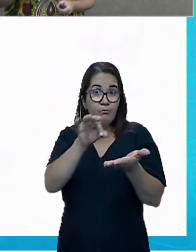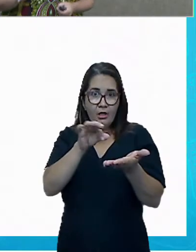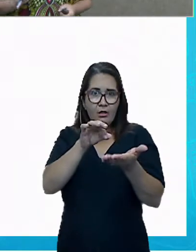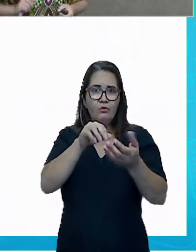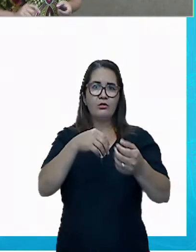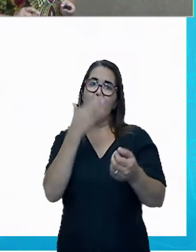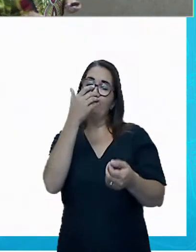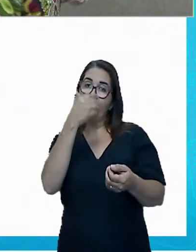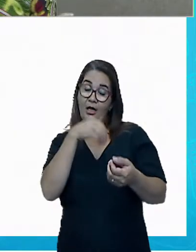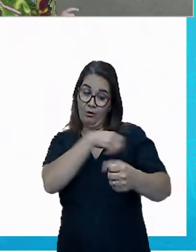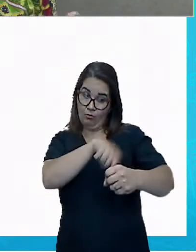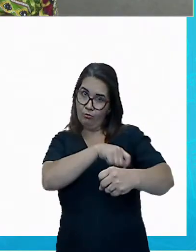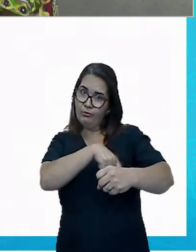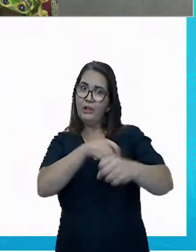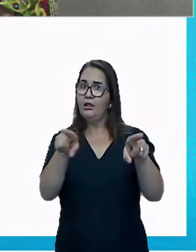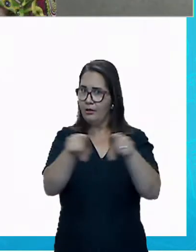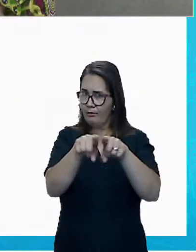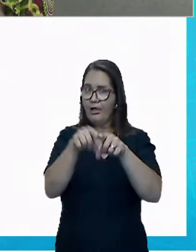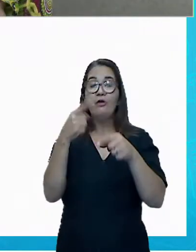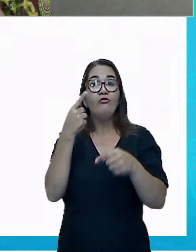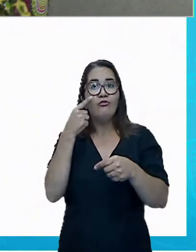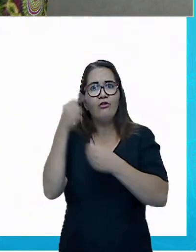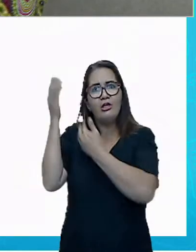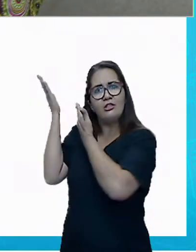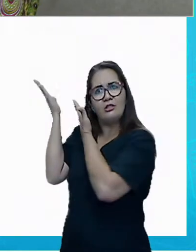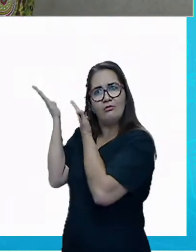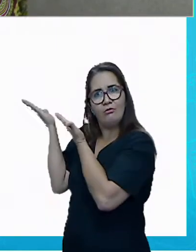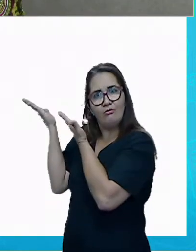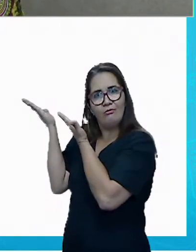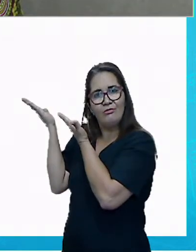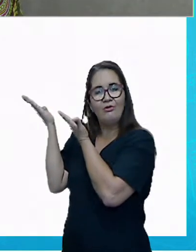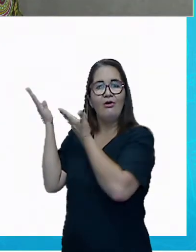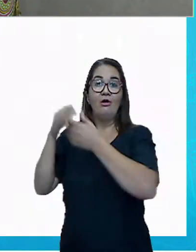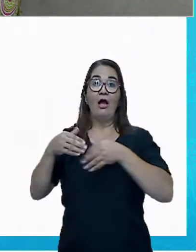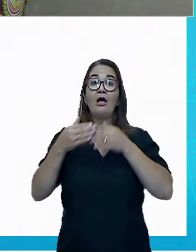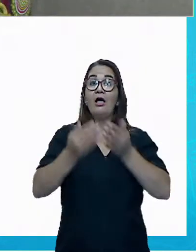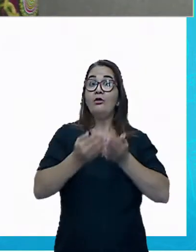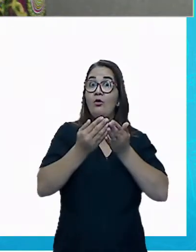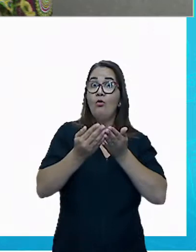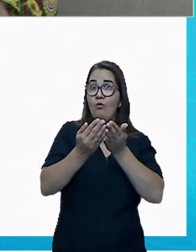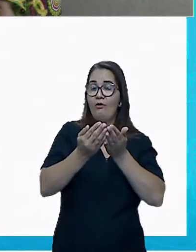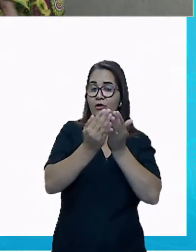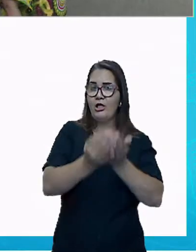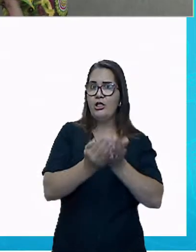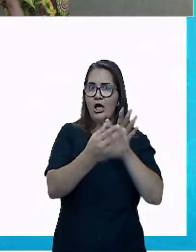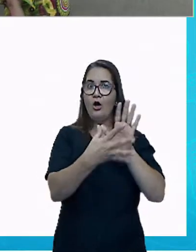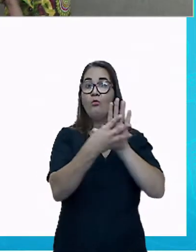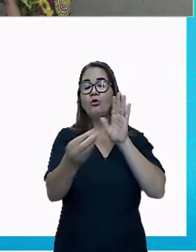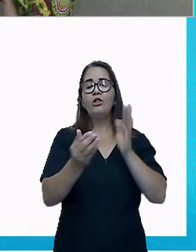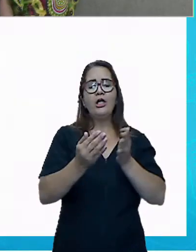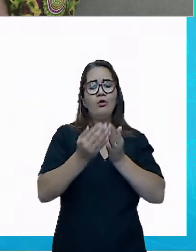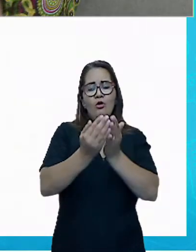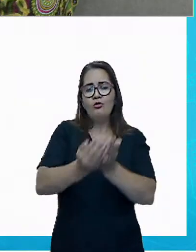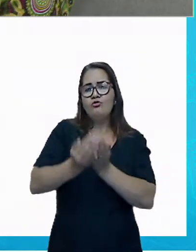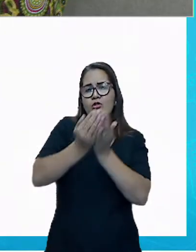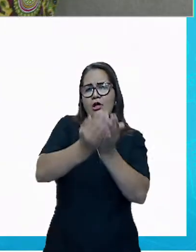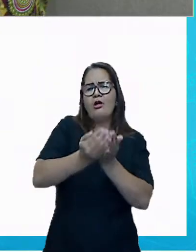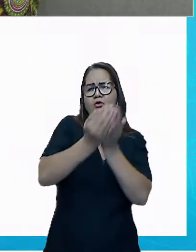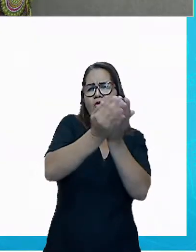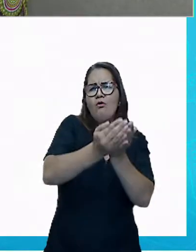da região. Podemos observar aqui o modelo de canoa, aonde faziam esse tráfico